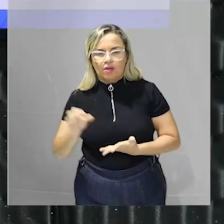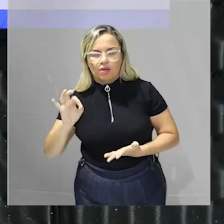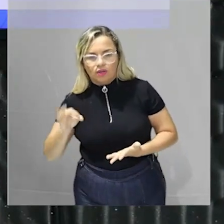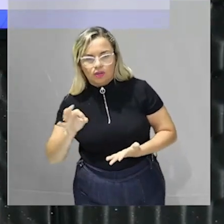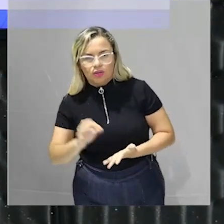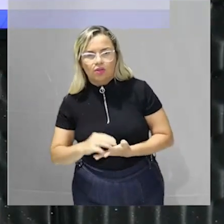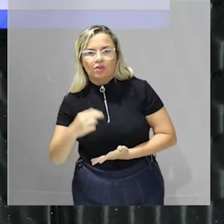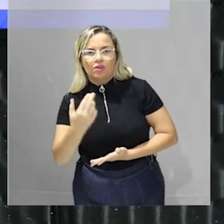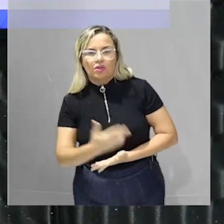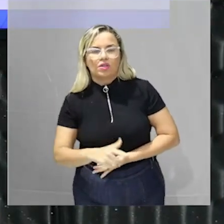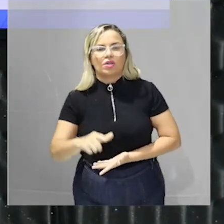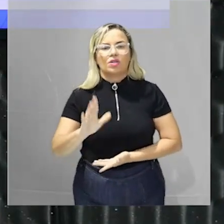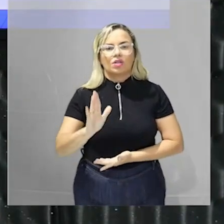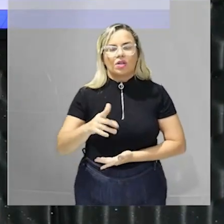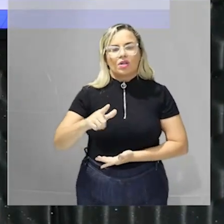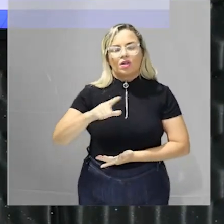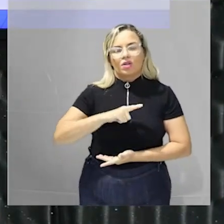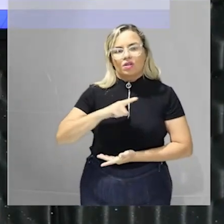já tivemos lá na primeira aula,